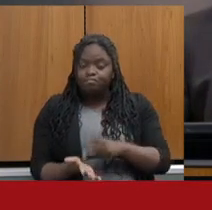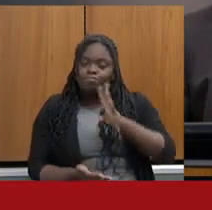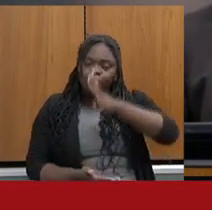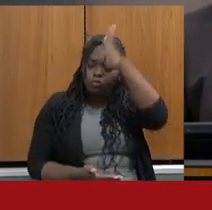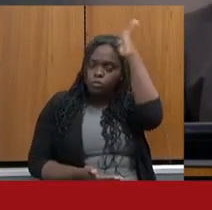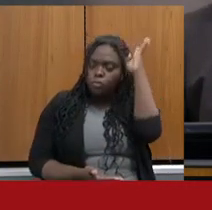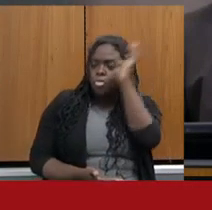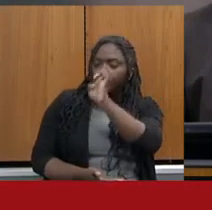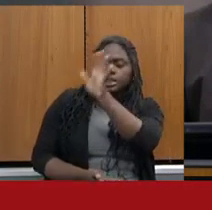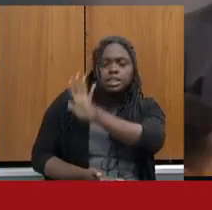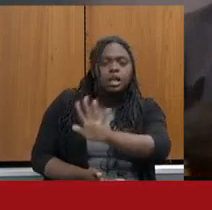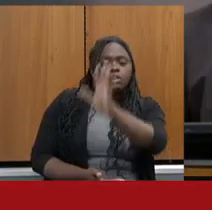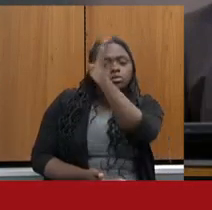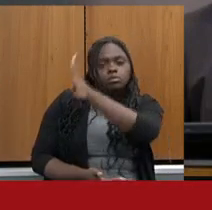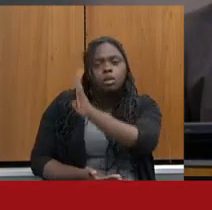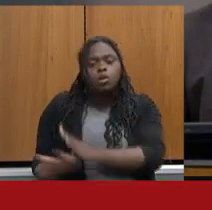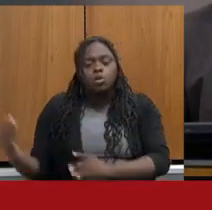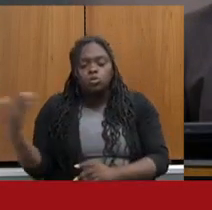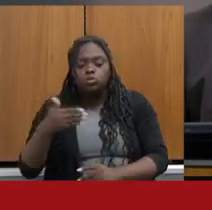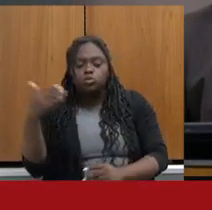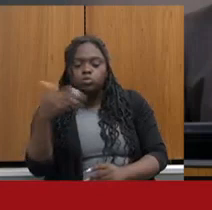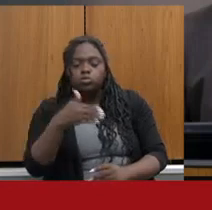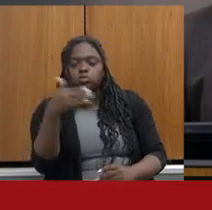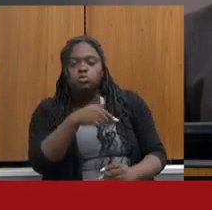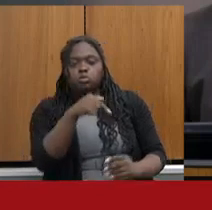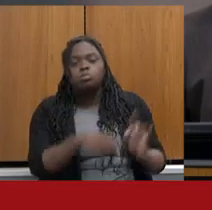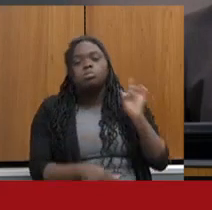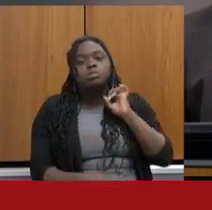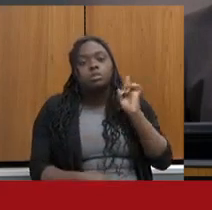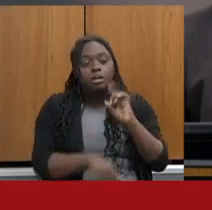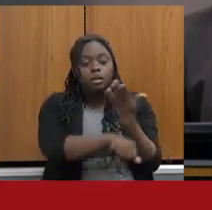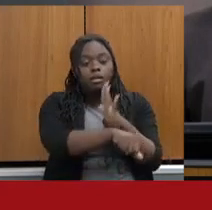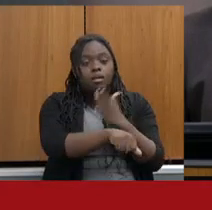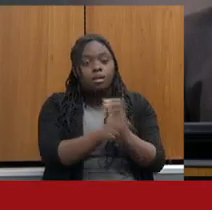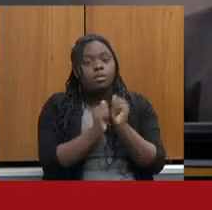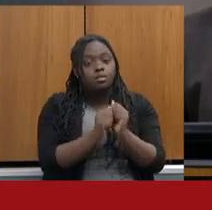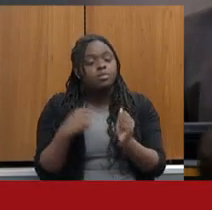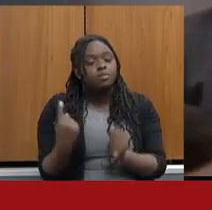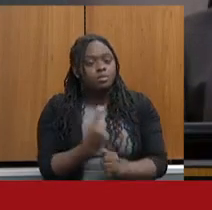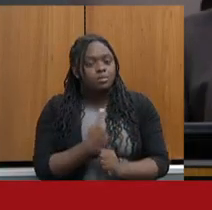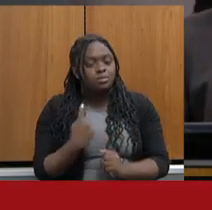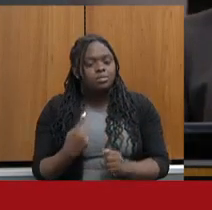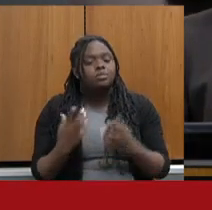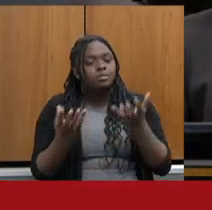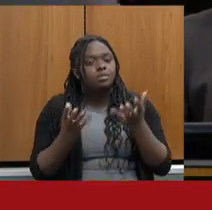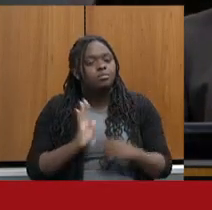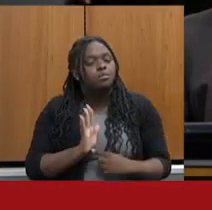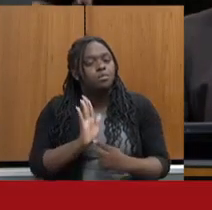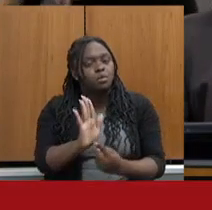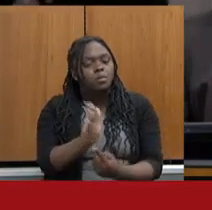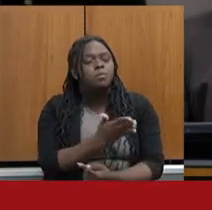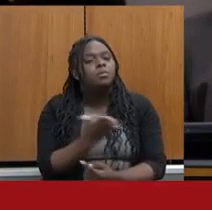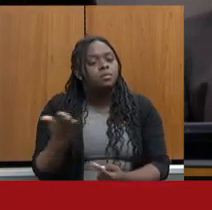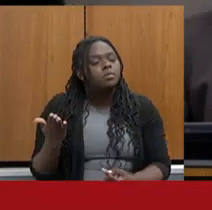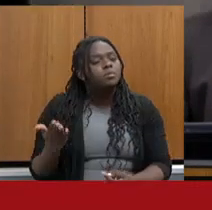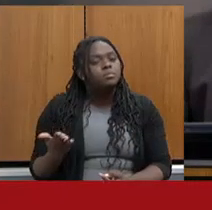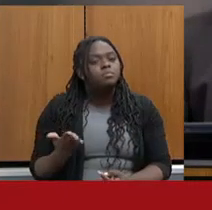outros estados estão vindo aqui para poder treinar conosco Então esse é o destaque que a gente precisa colocar